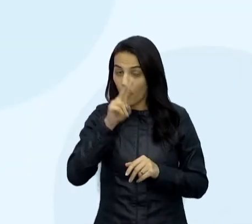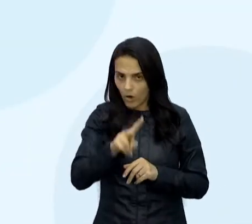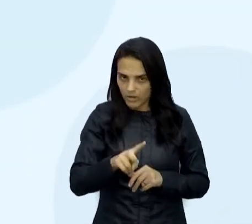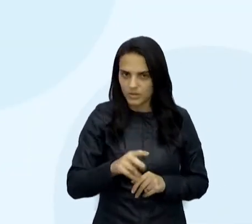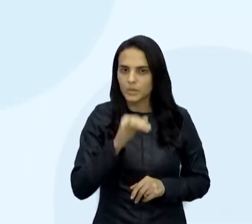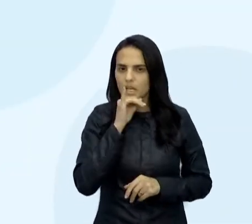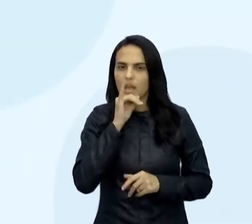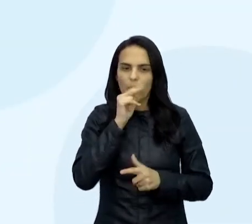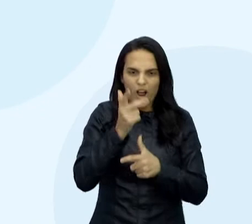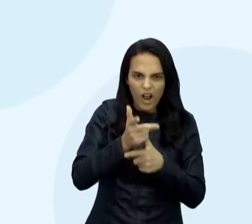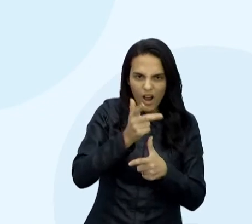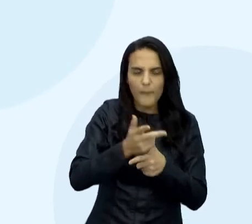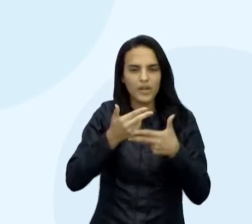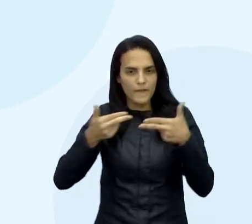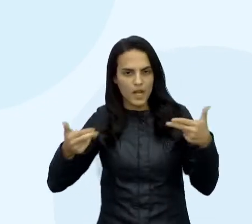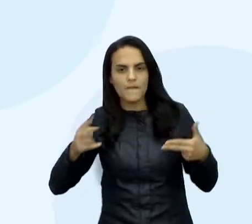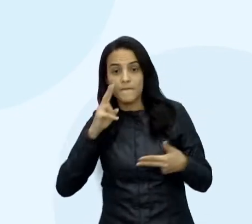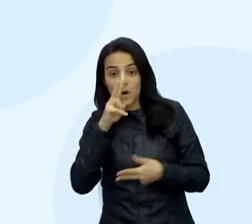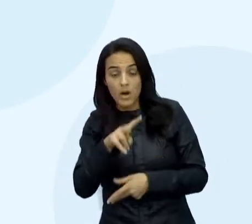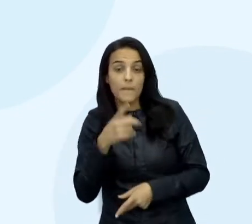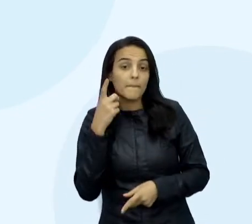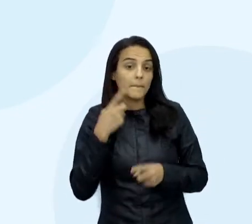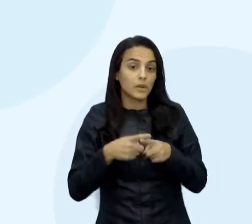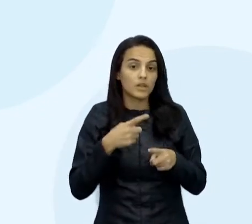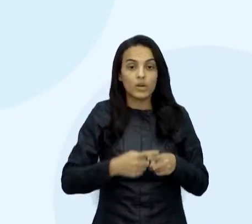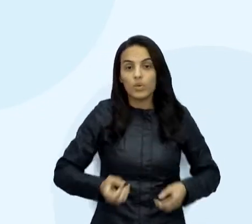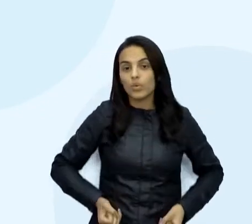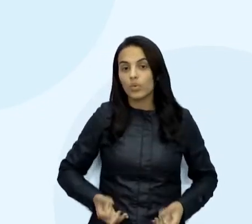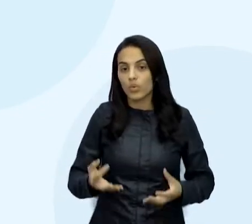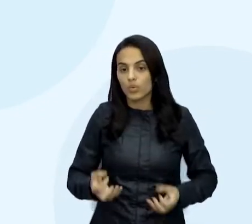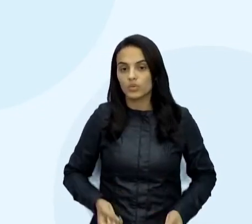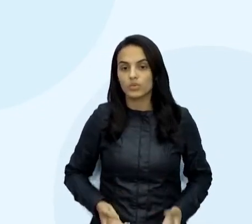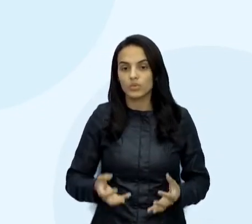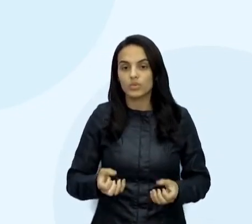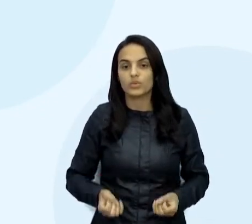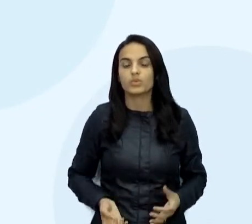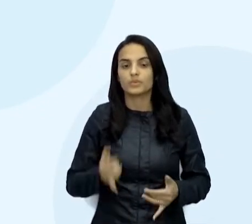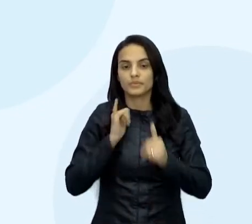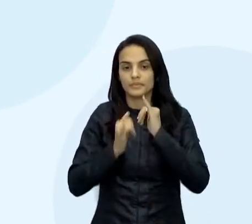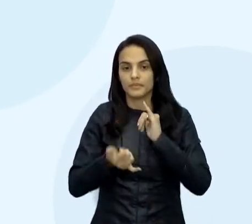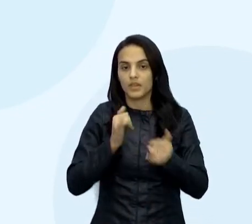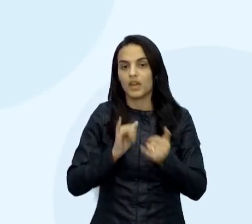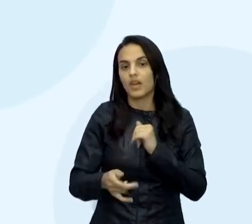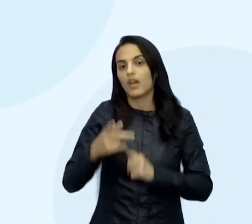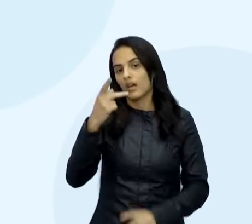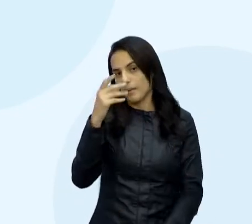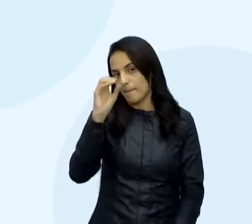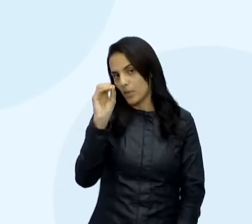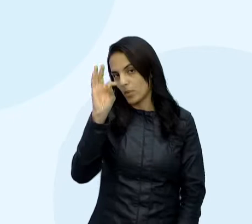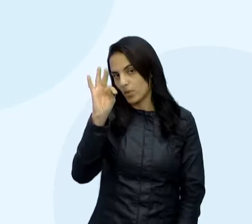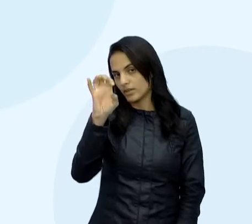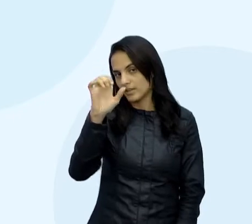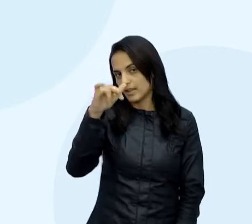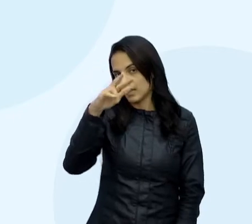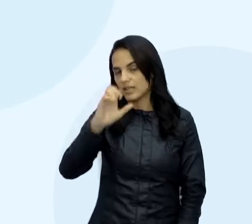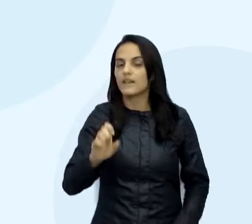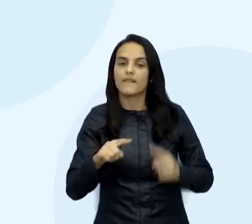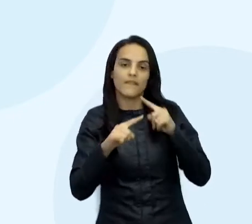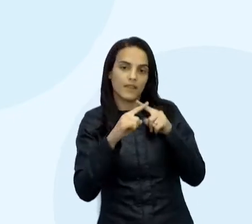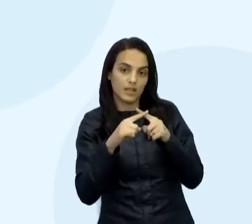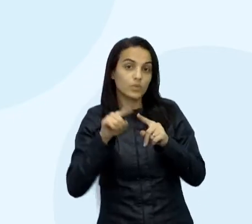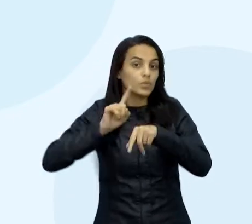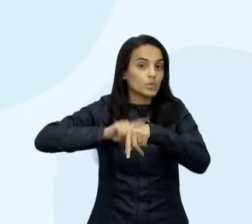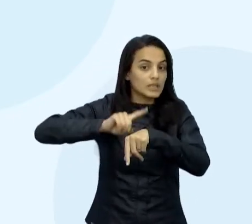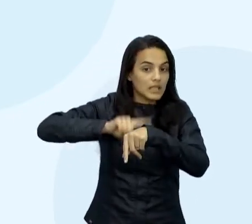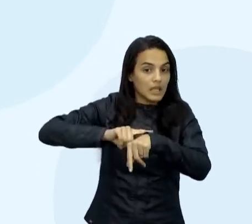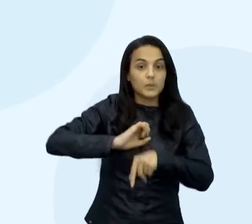que alta potência? Veja que o consumo de eletricidade é a potência vezes o tempo. Então veja, se por acaso não aumentou o